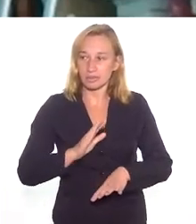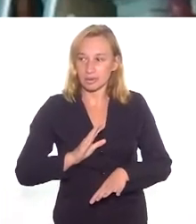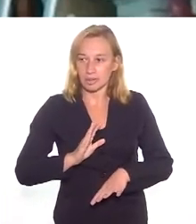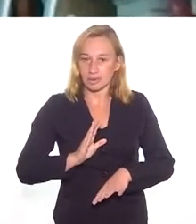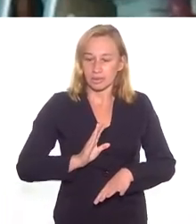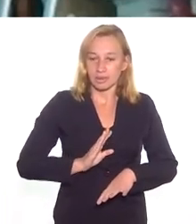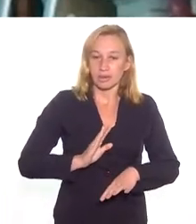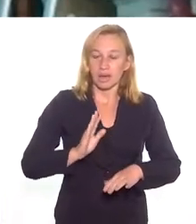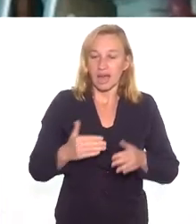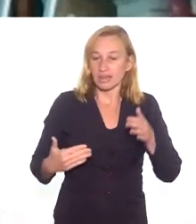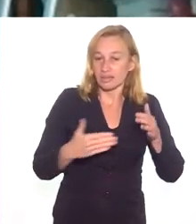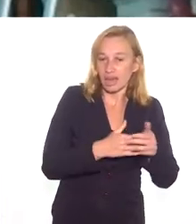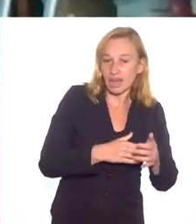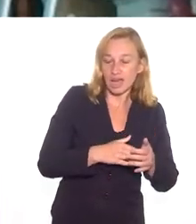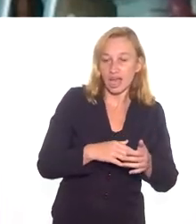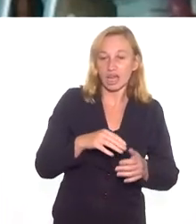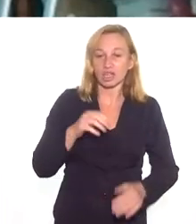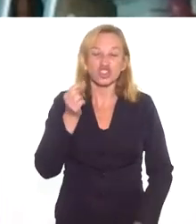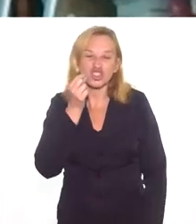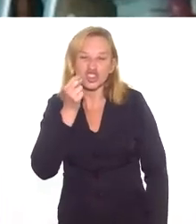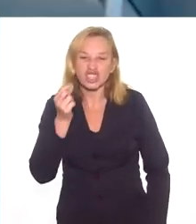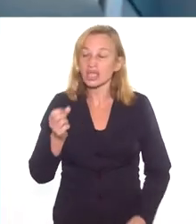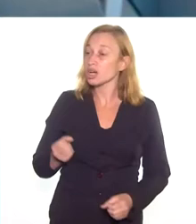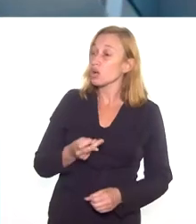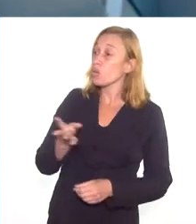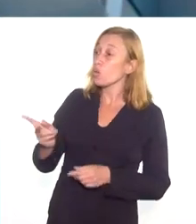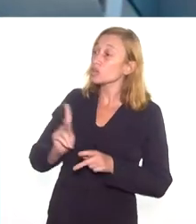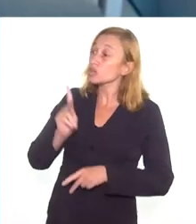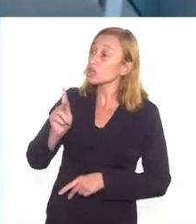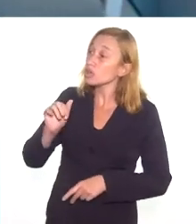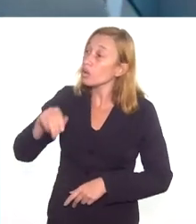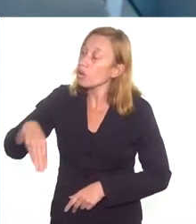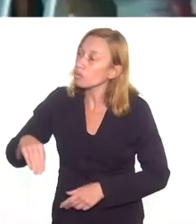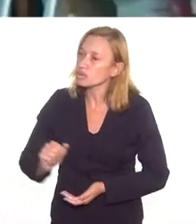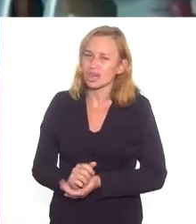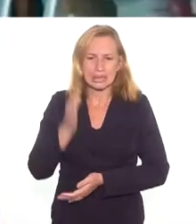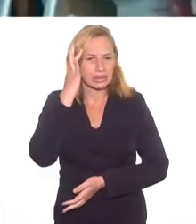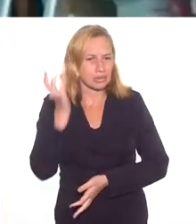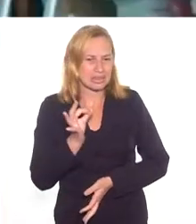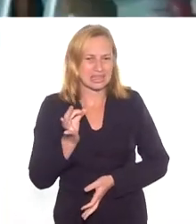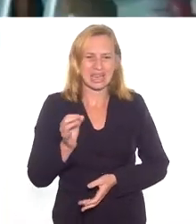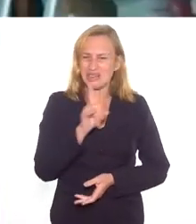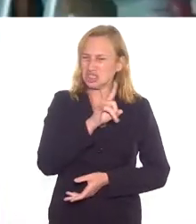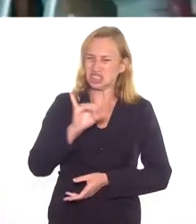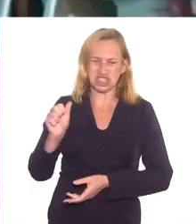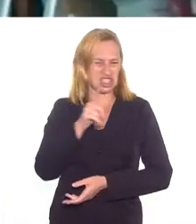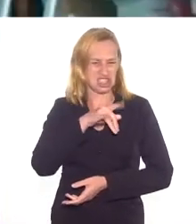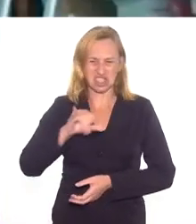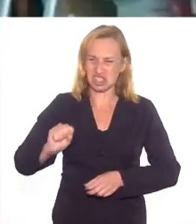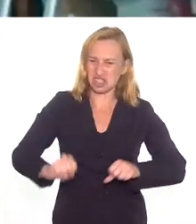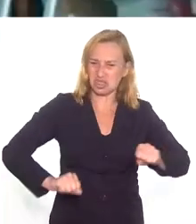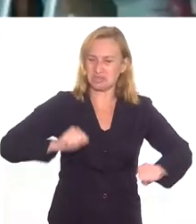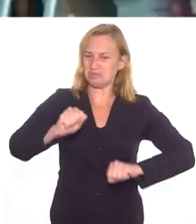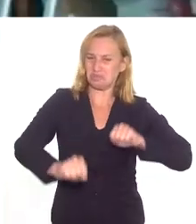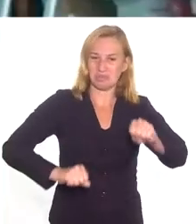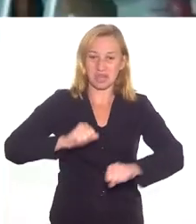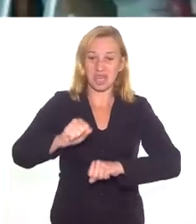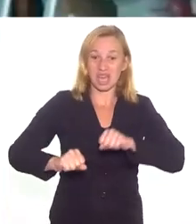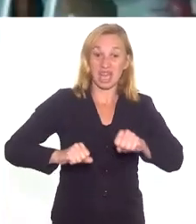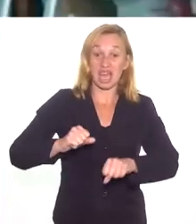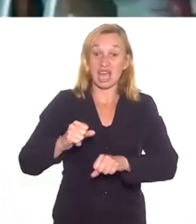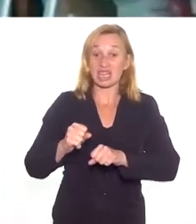Köln, Maastricht, Bari, até a Suíça. Quantos quilômetros? Aí não sei, mas fizemos isso em vários dias,